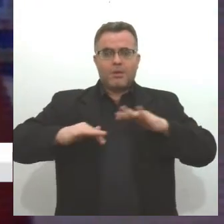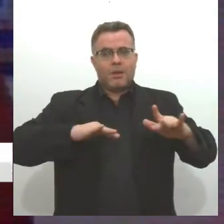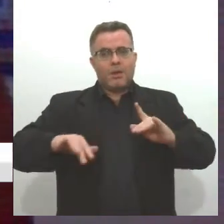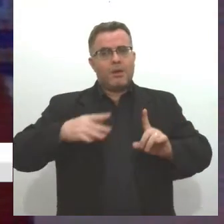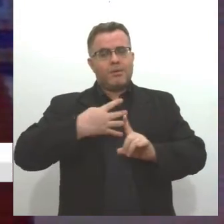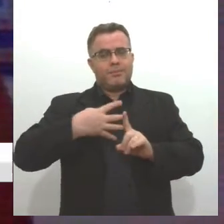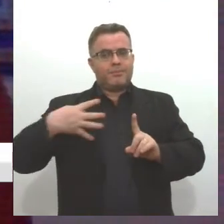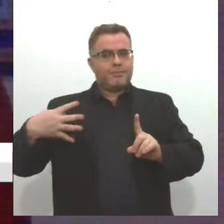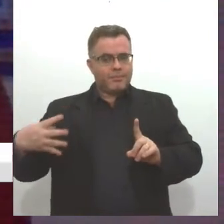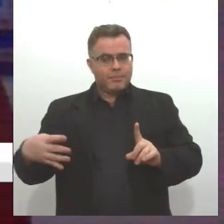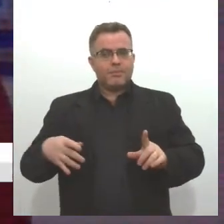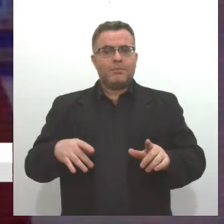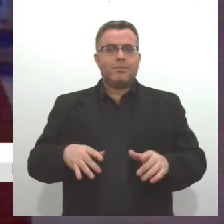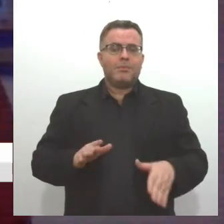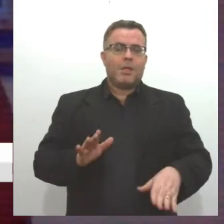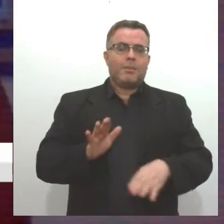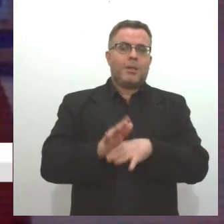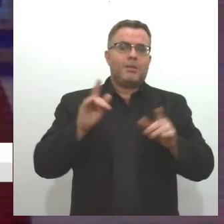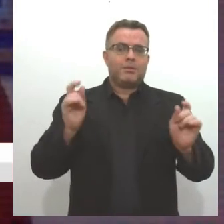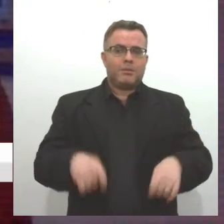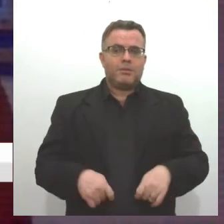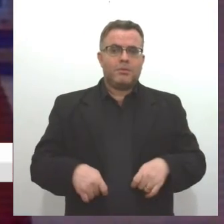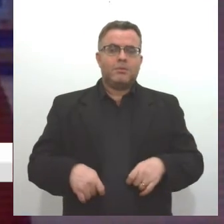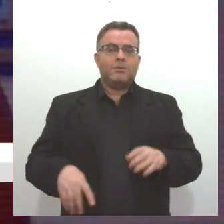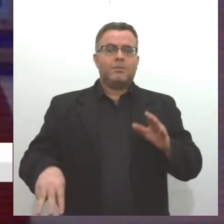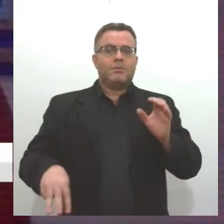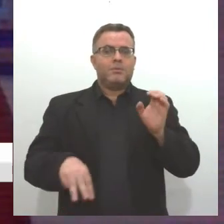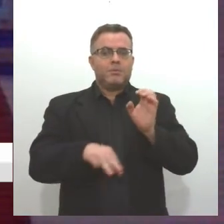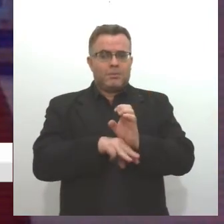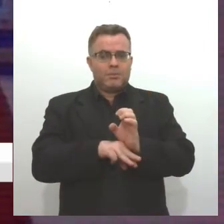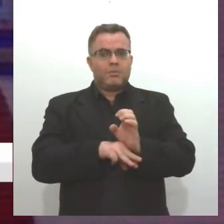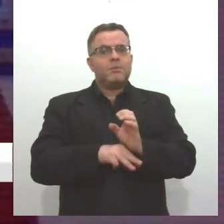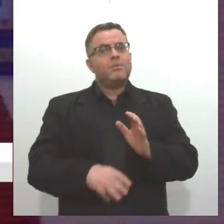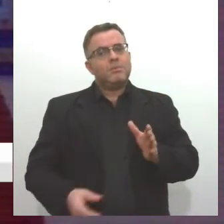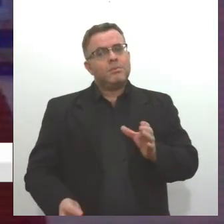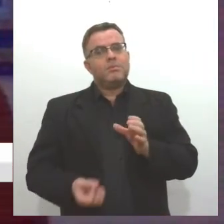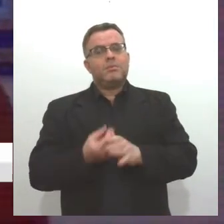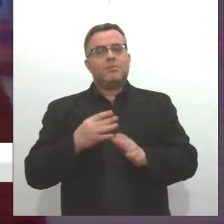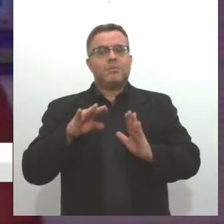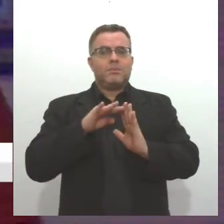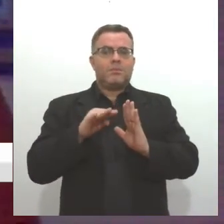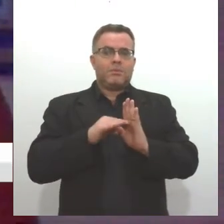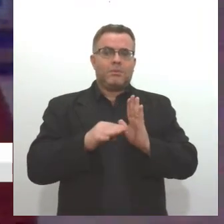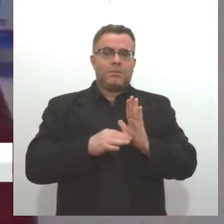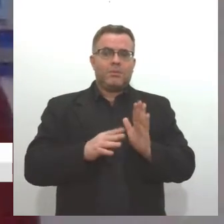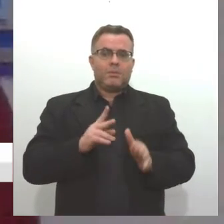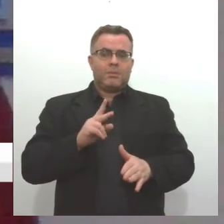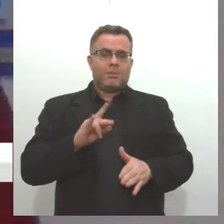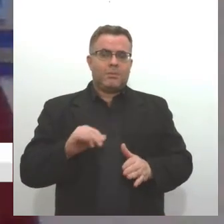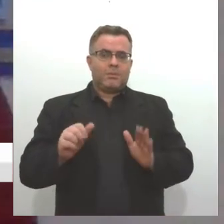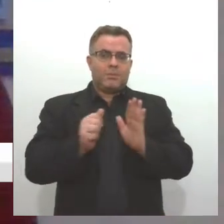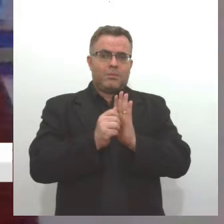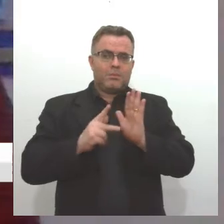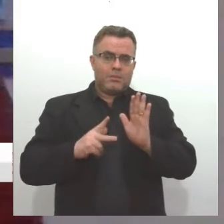ajudar através de uma emenda parlamentar a instituição desse programa, que vai ter um aplicativo. A gente já está